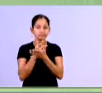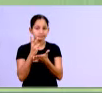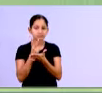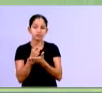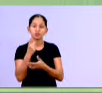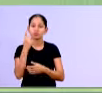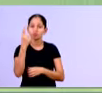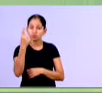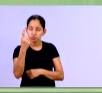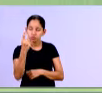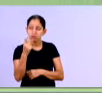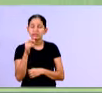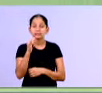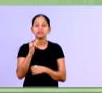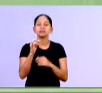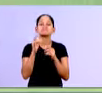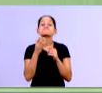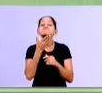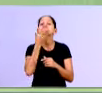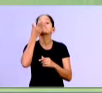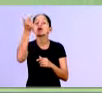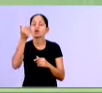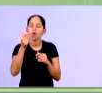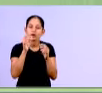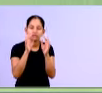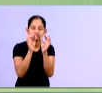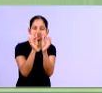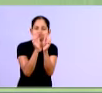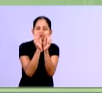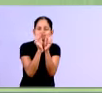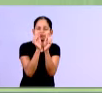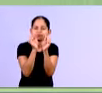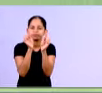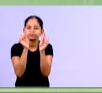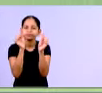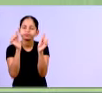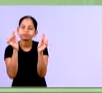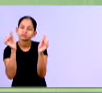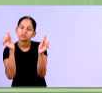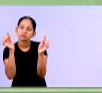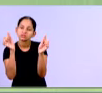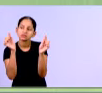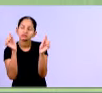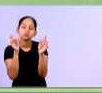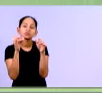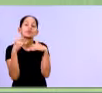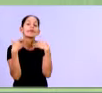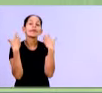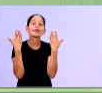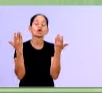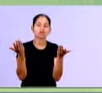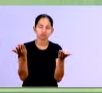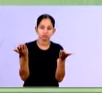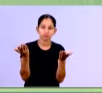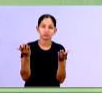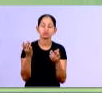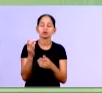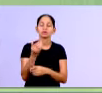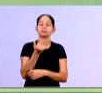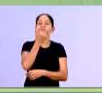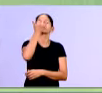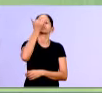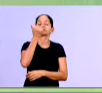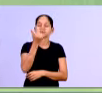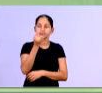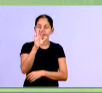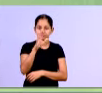1,777. Quanto mais casas decimais você usa, mais próximos do resultado. Opa, tem um zero aqui